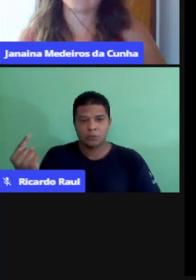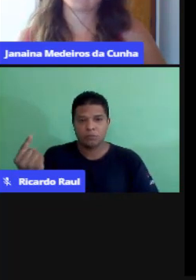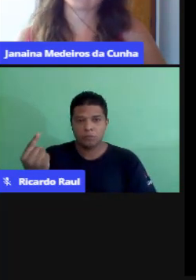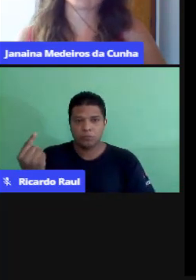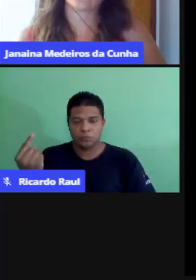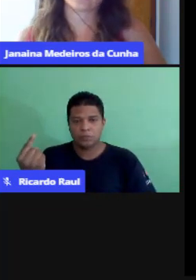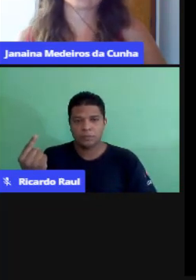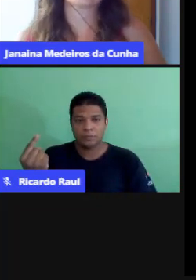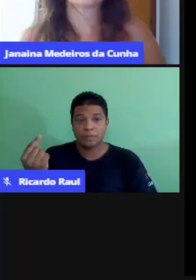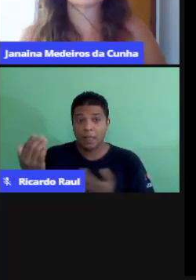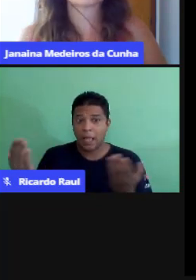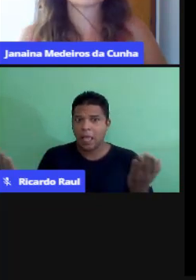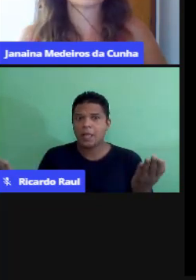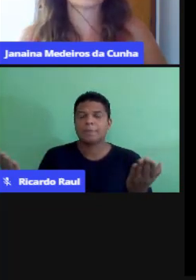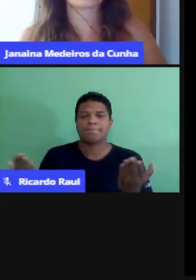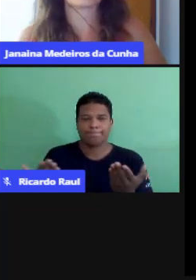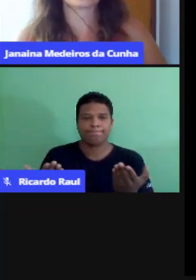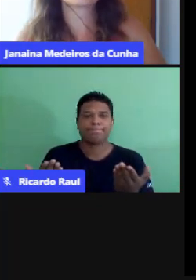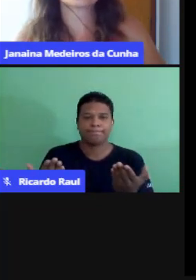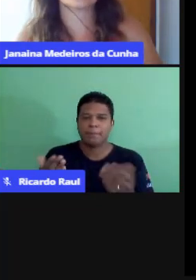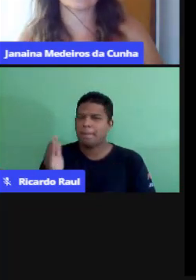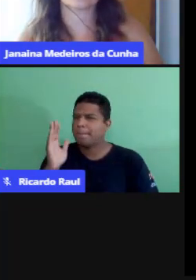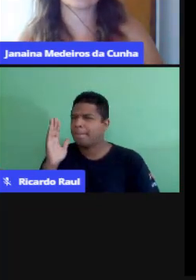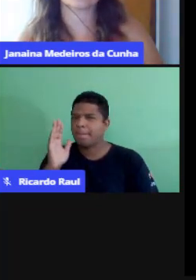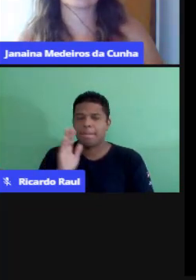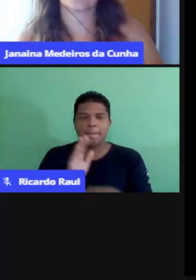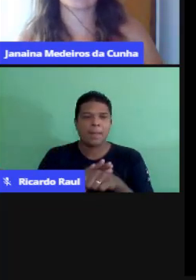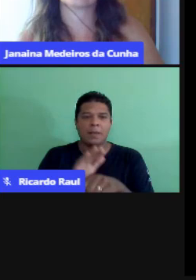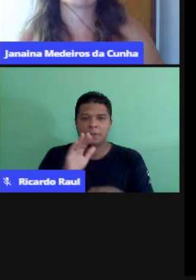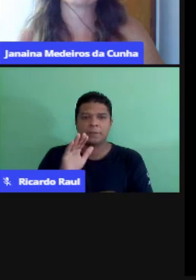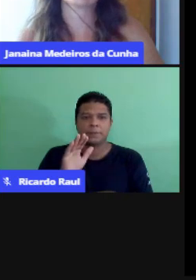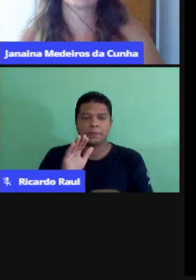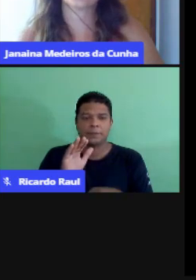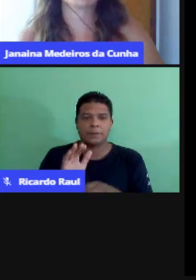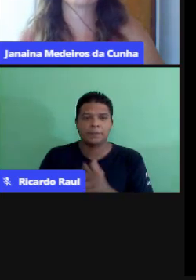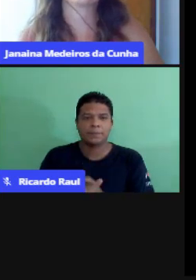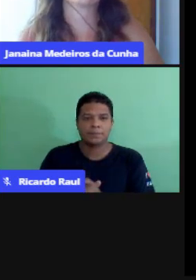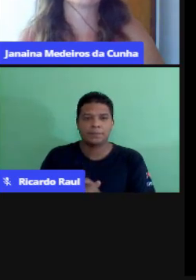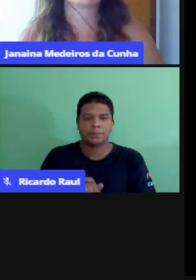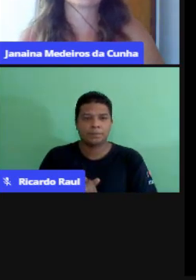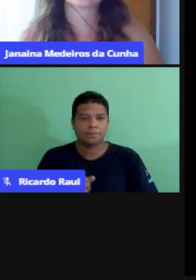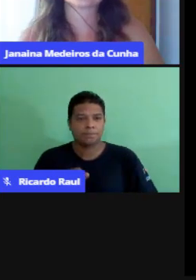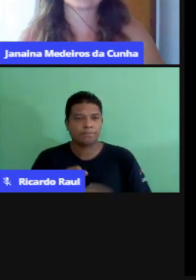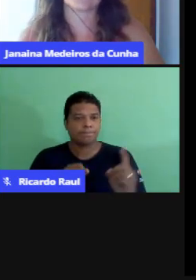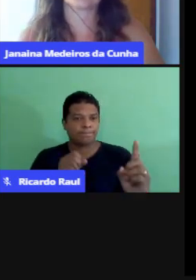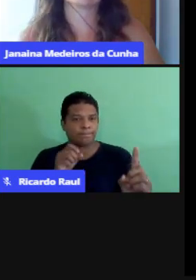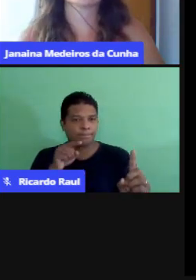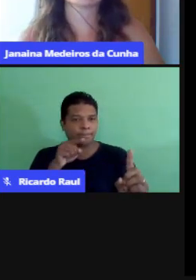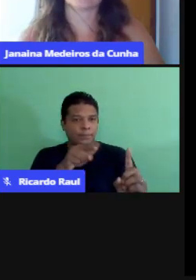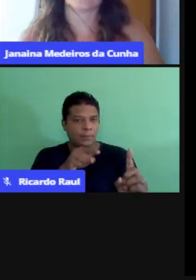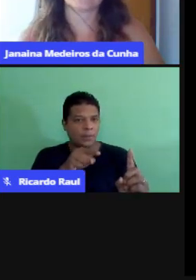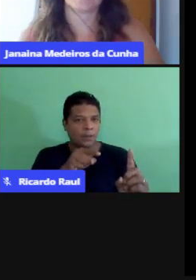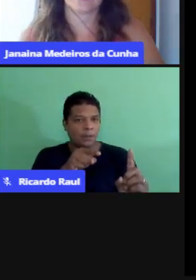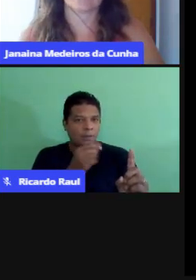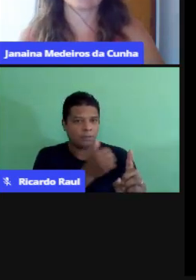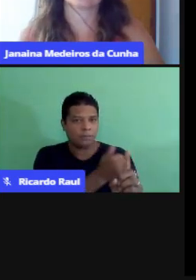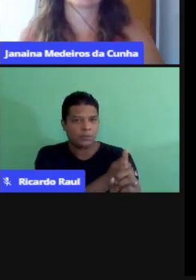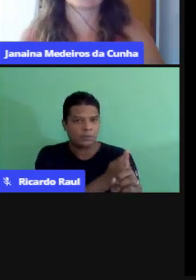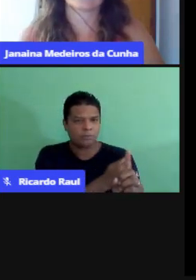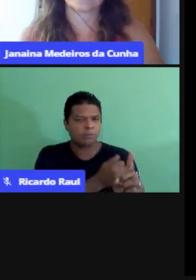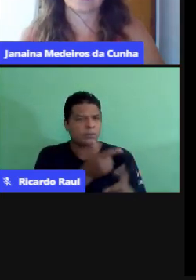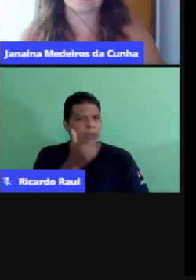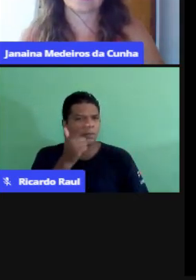aluno, agora nós temos que ter mais ainda, né? Esse meu aluno, ele consegue estar